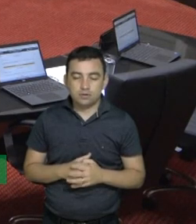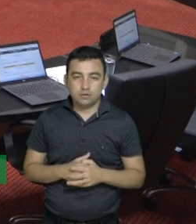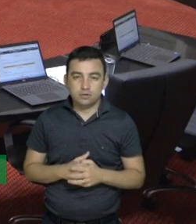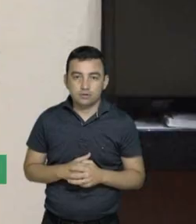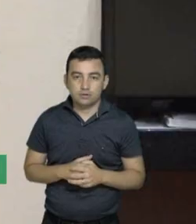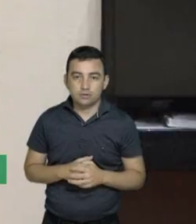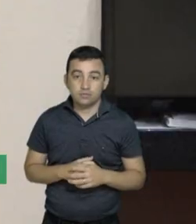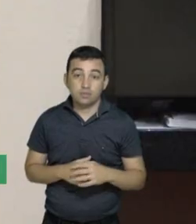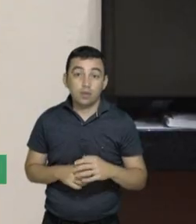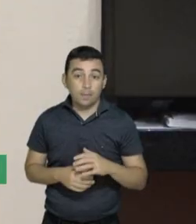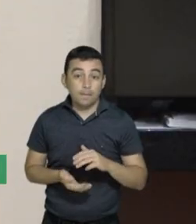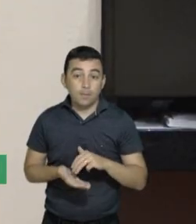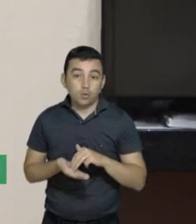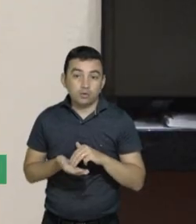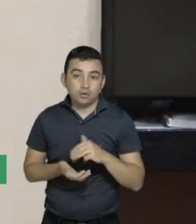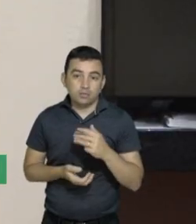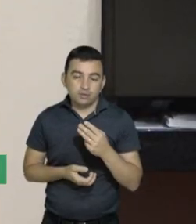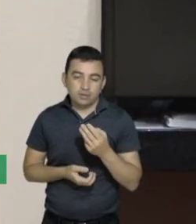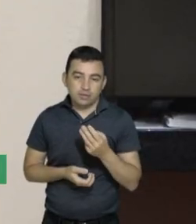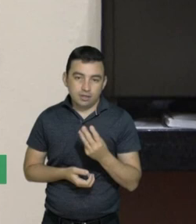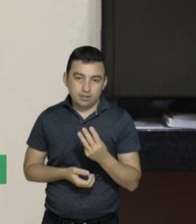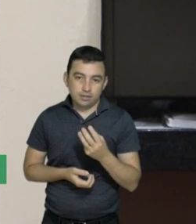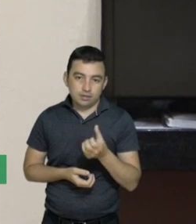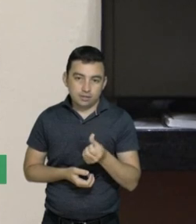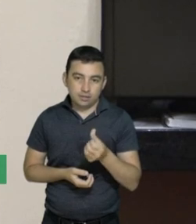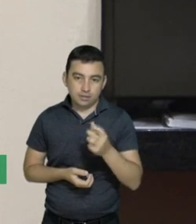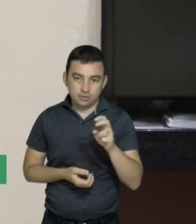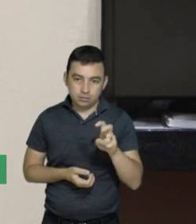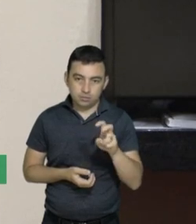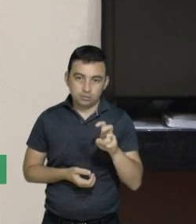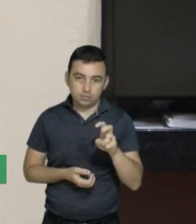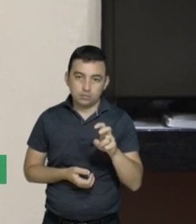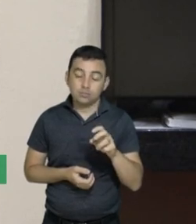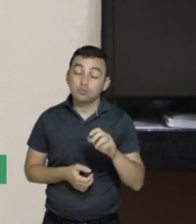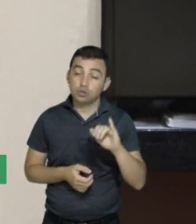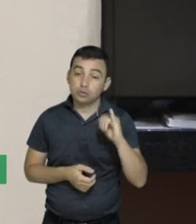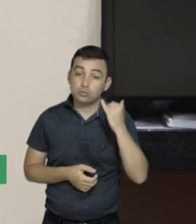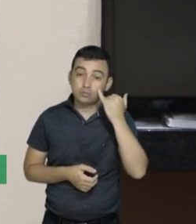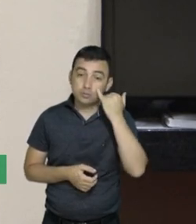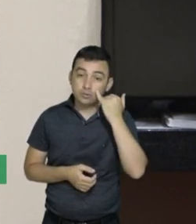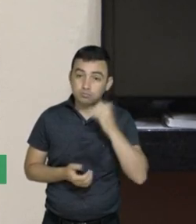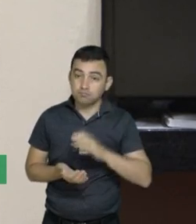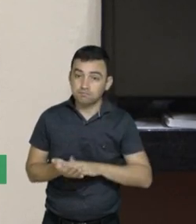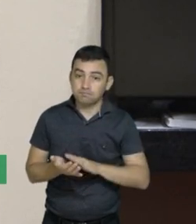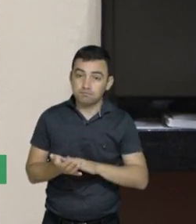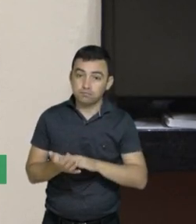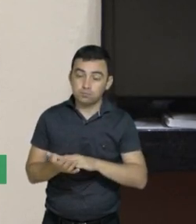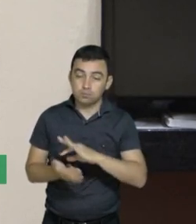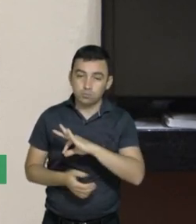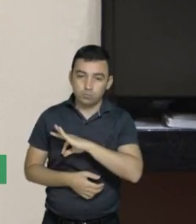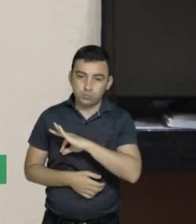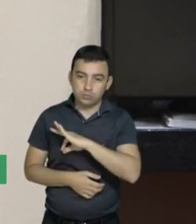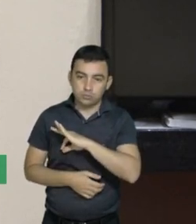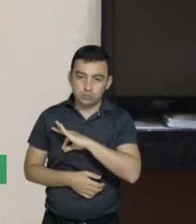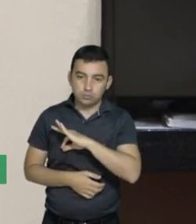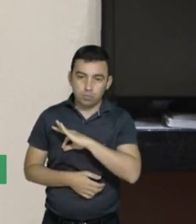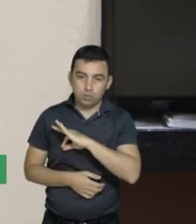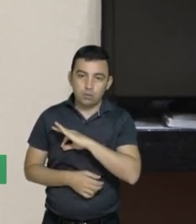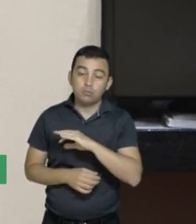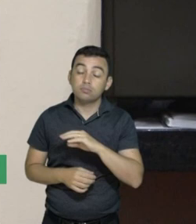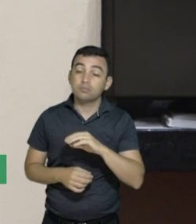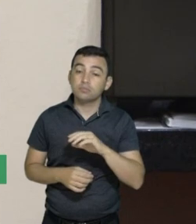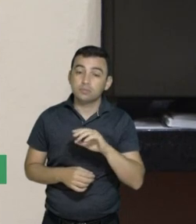Moção 365 2023 autoria Deputado José Lopes manifestando aplausos aos policiais militares Fernando Bonfanti César